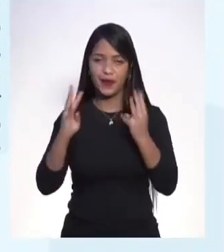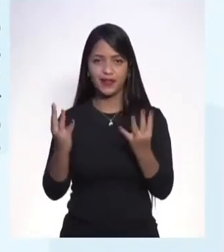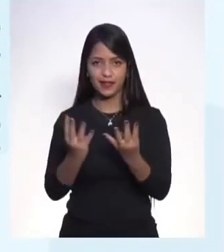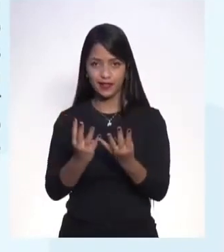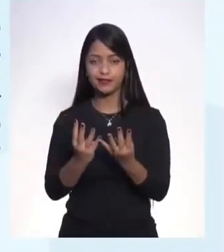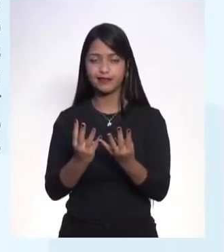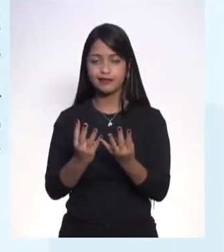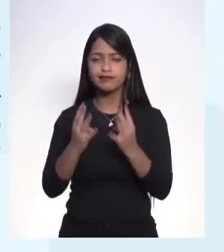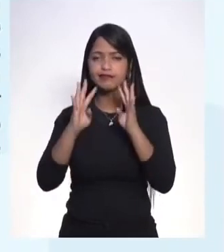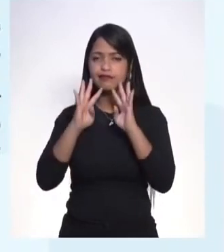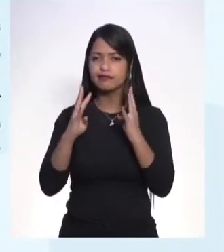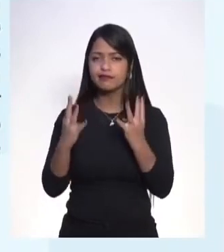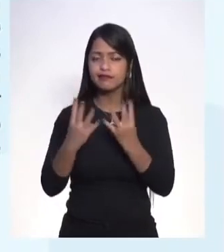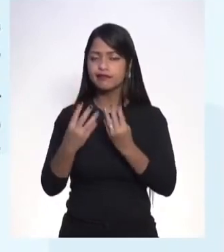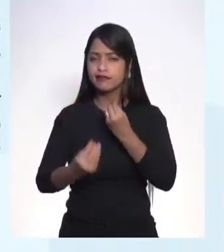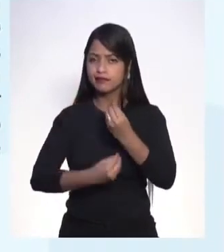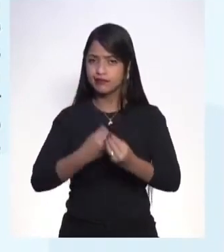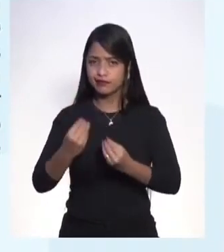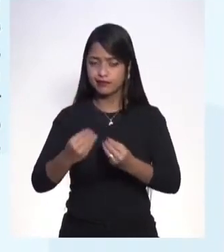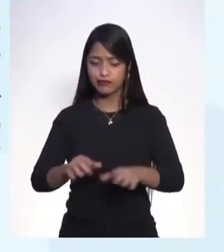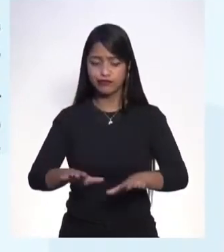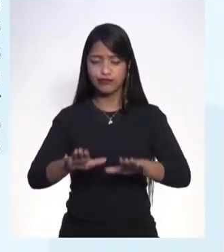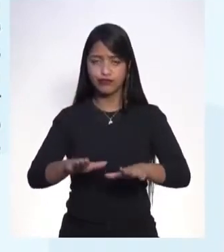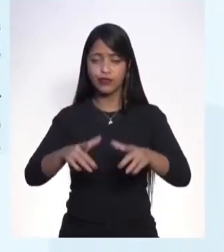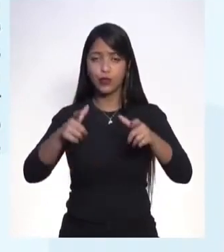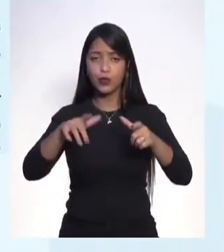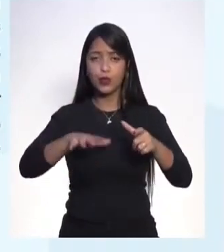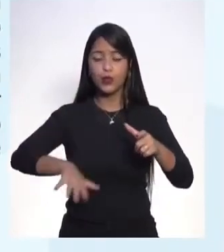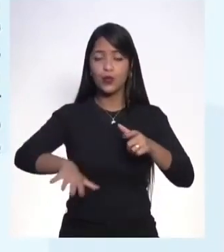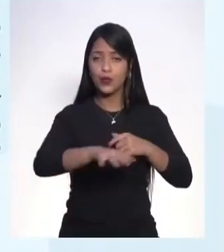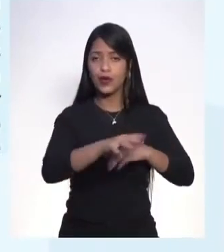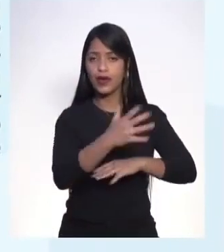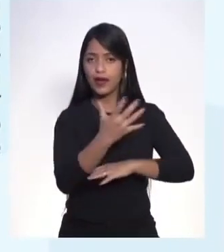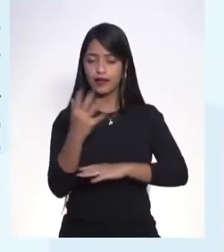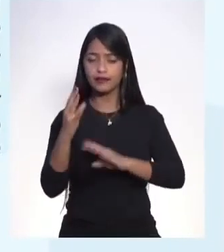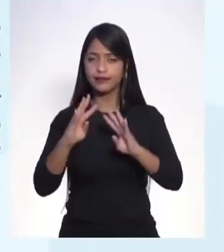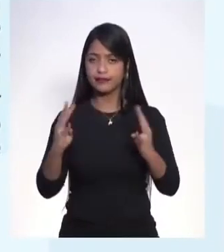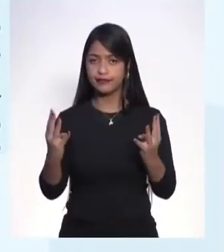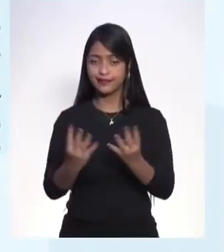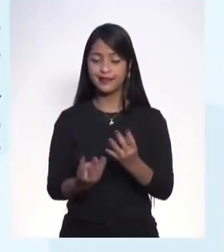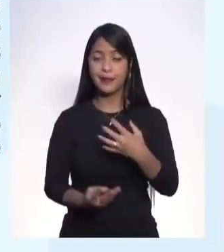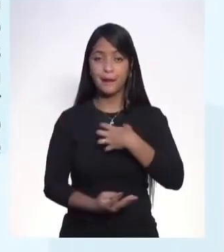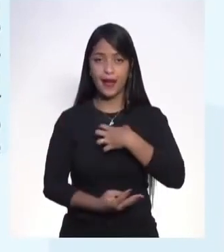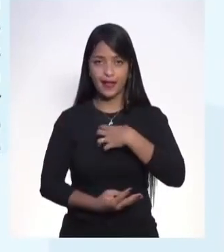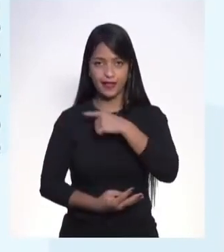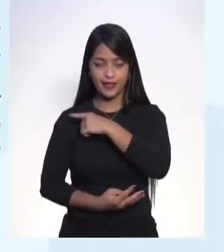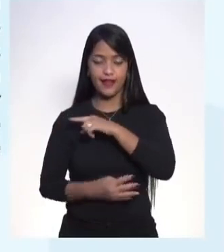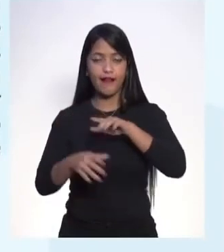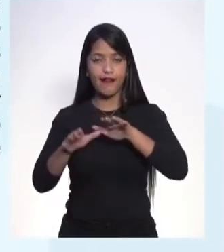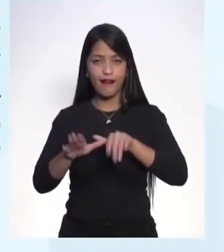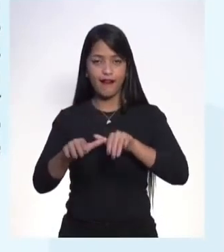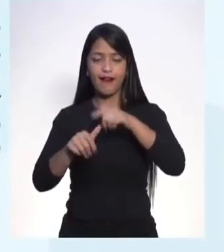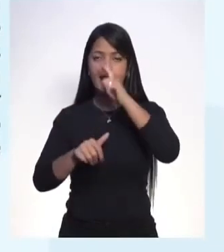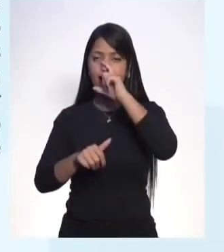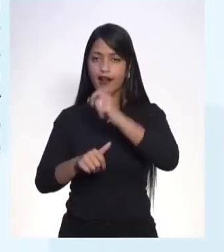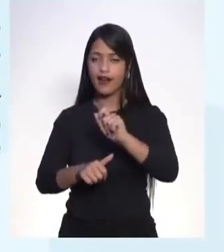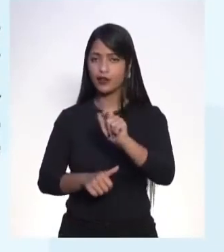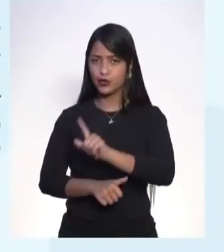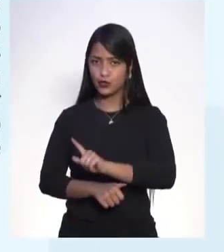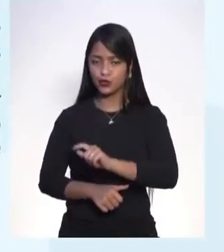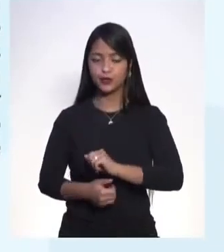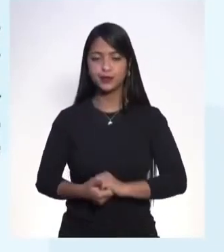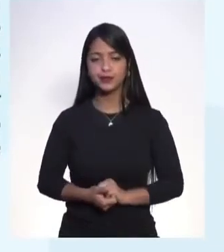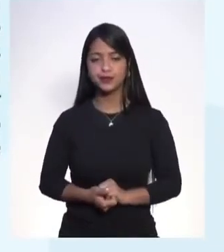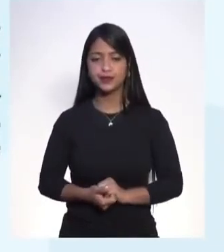que acontece no Refúgio de Vida Silvestre da Ararinha Azul, na Bahia. Além do programa realizado em